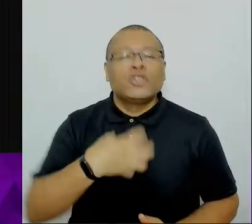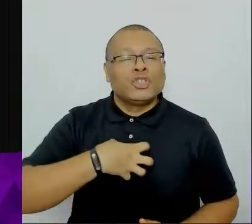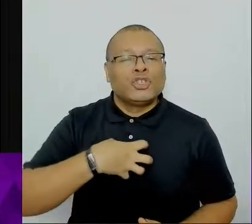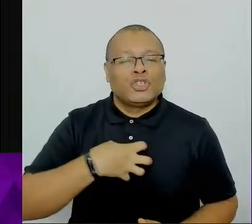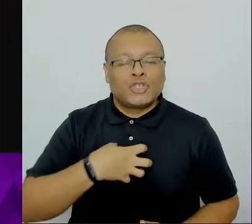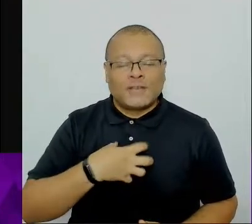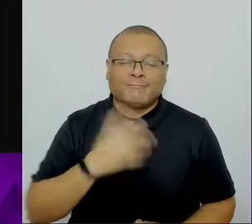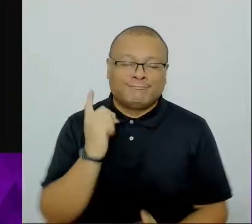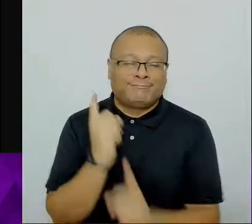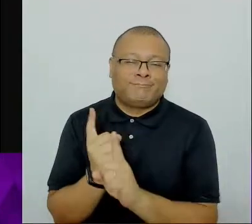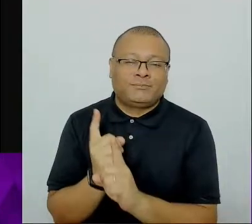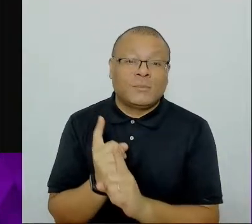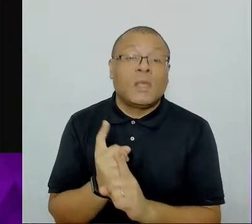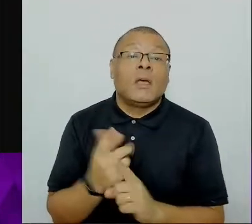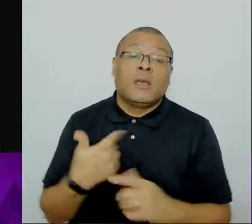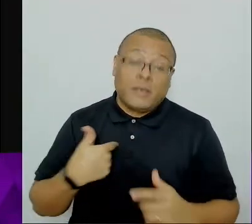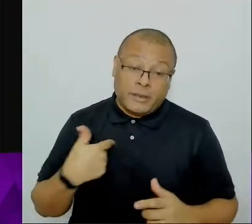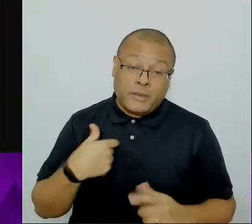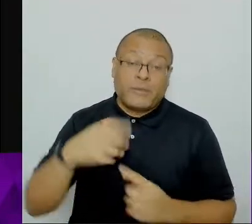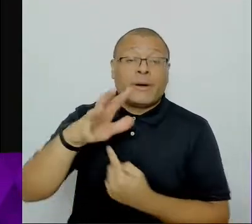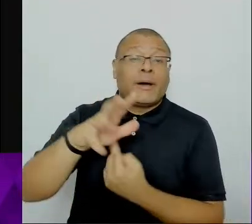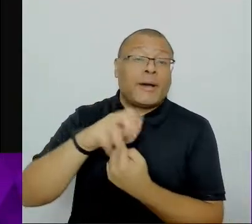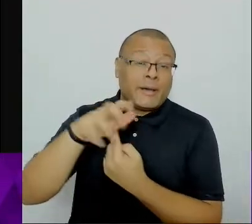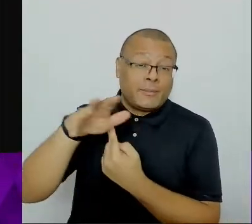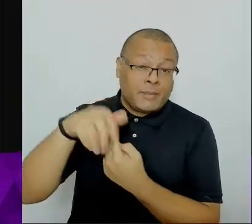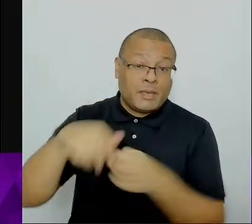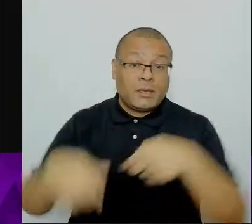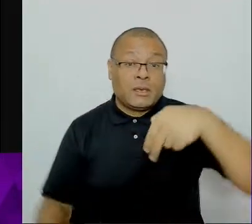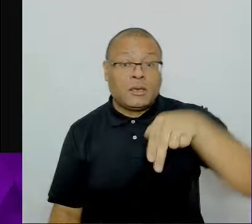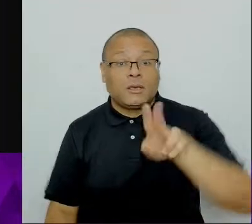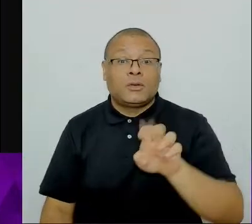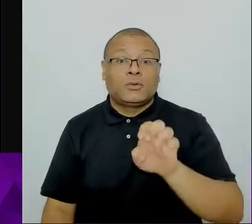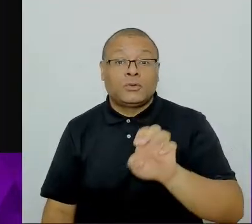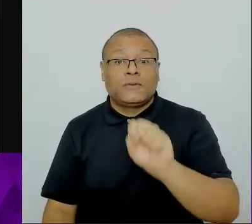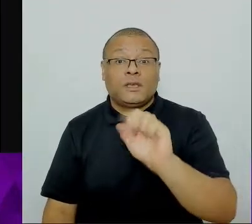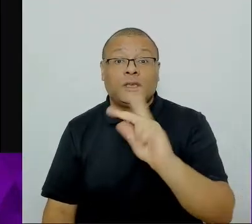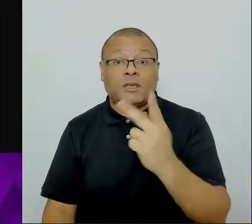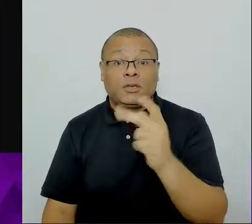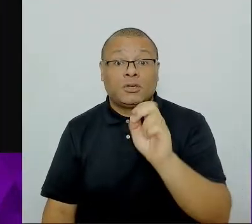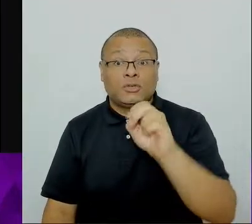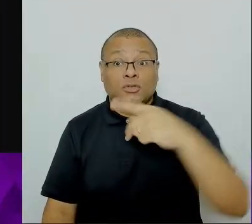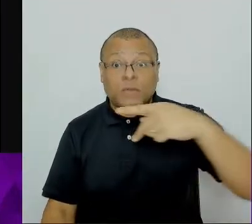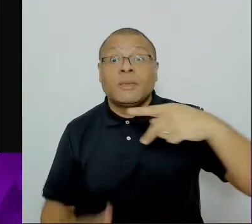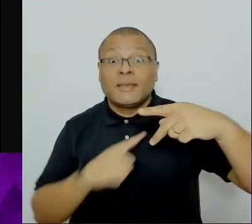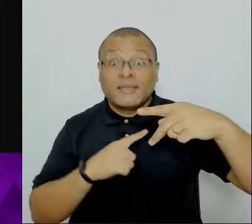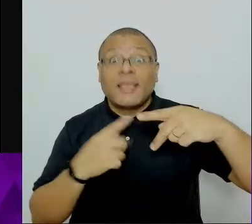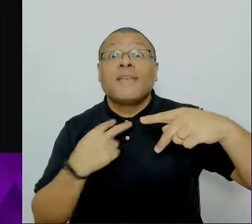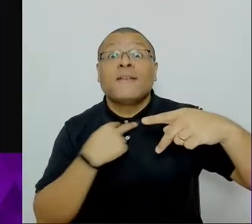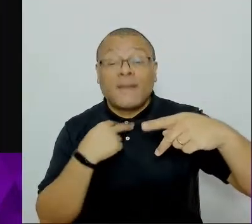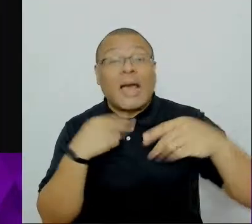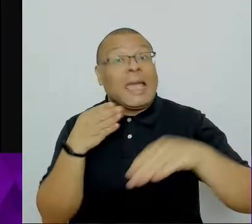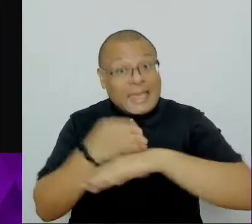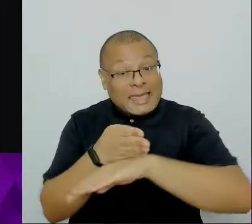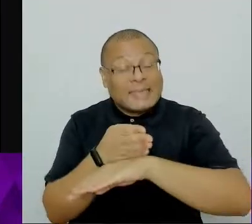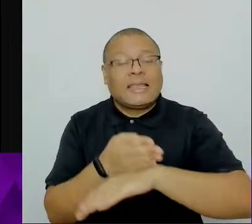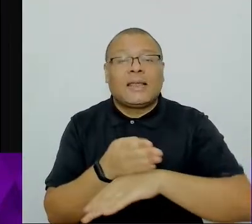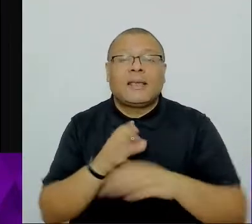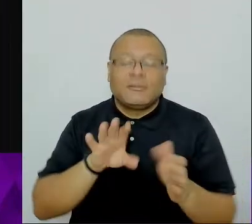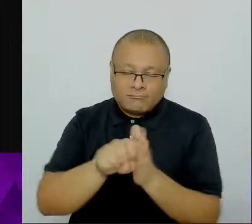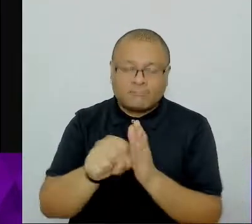parte do time de ecossistemas de API da Nuvem Shop. Inclusive, temos vagas. Se tiver interesse, pode entrar lá no site da Nuvem Shop e se candidatar,